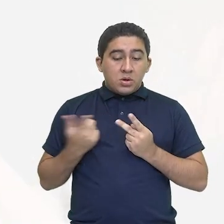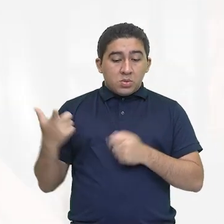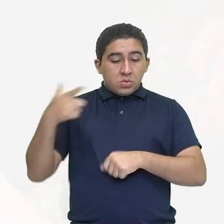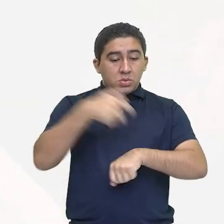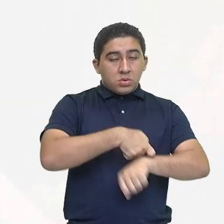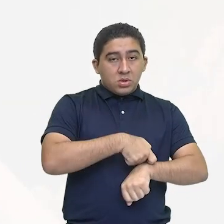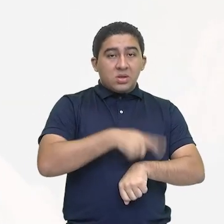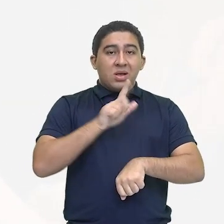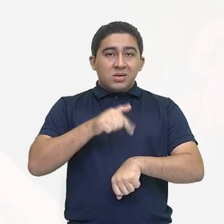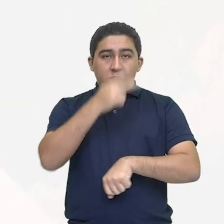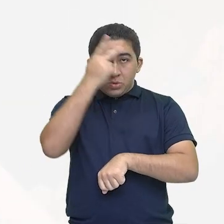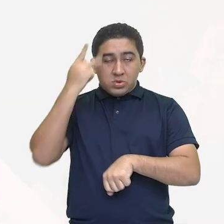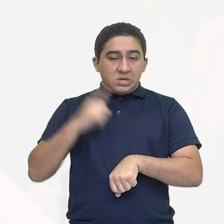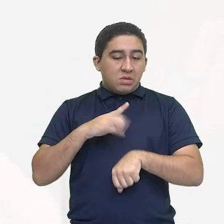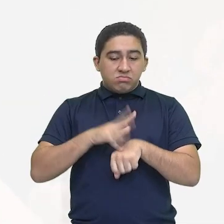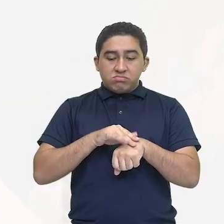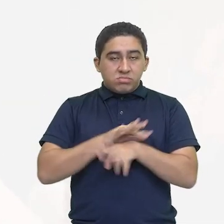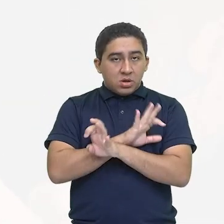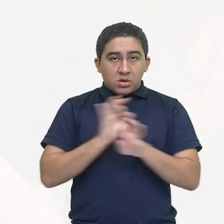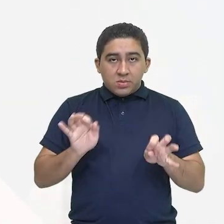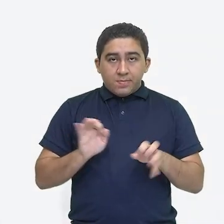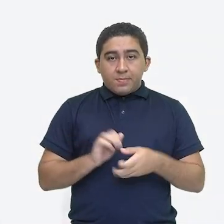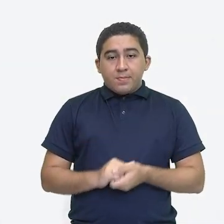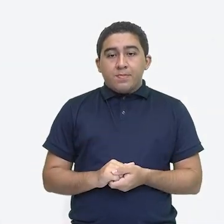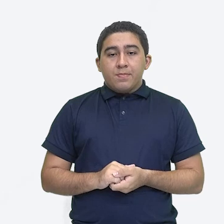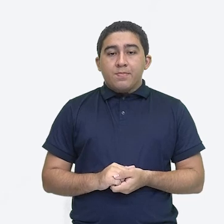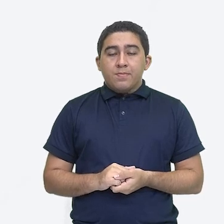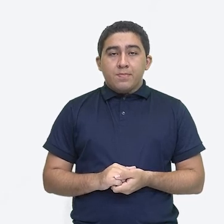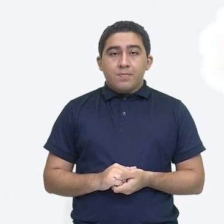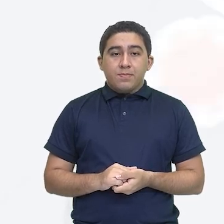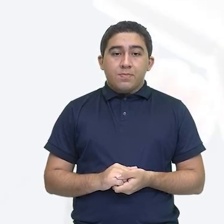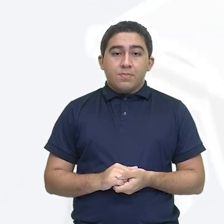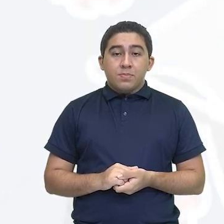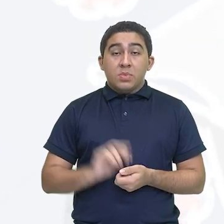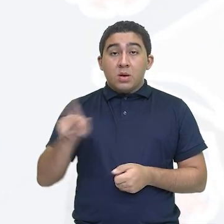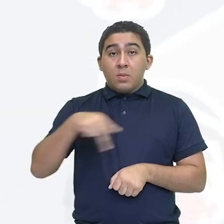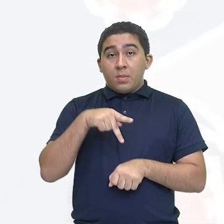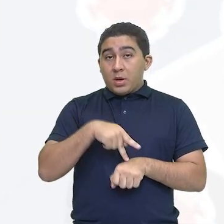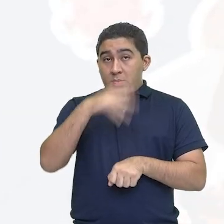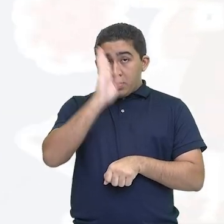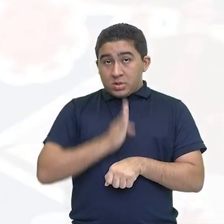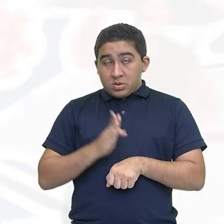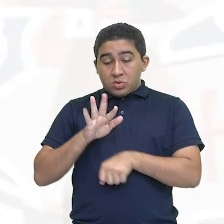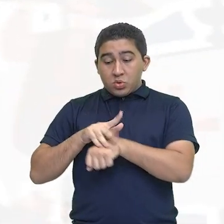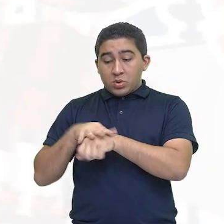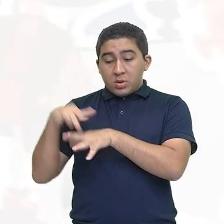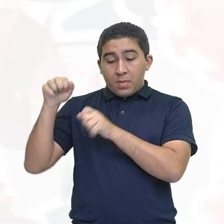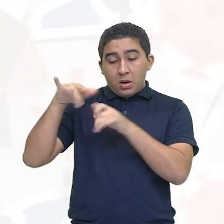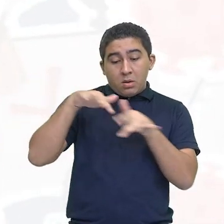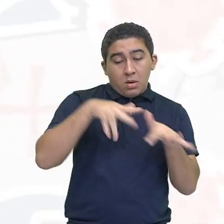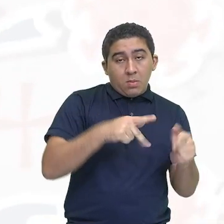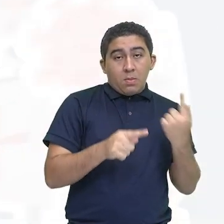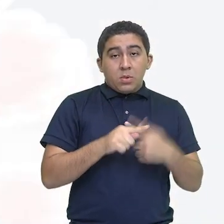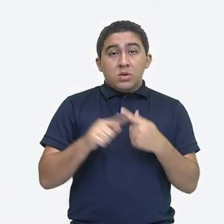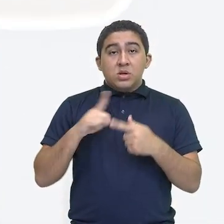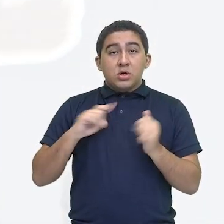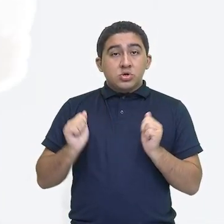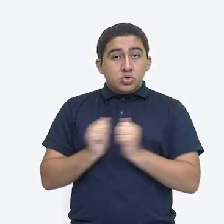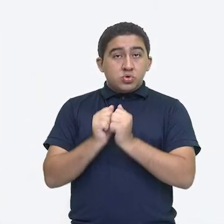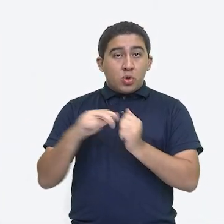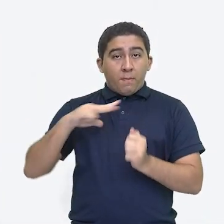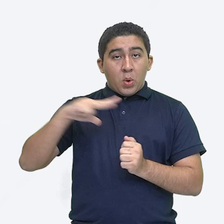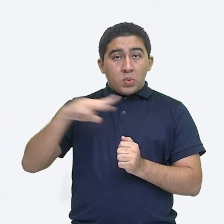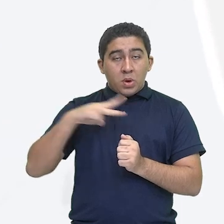pessoa, que não desenvolveu a doença. No Brasil, a doença chegou com os colonizadores europeus no